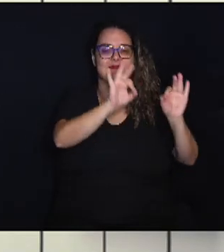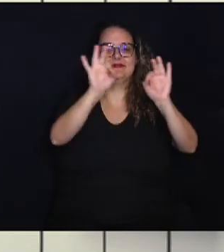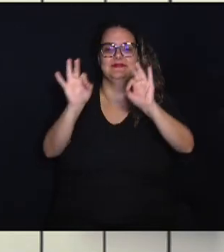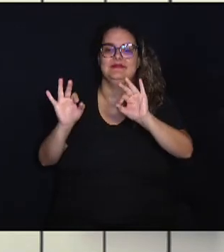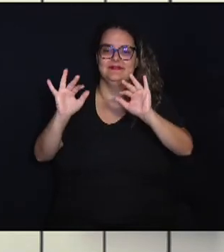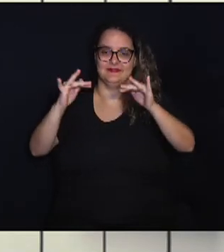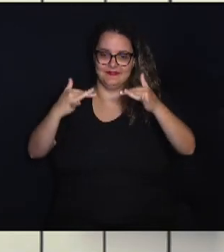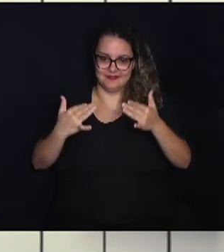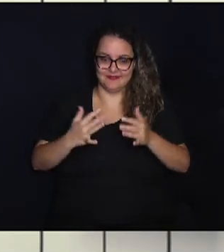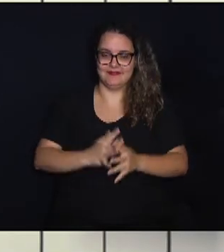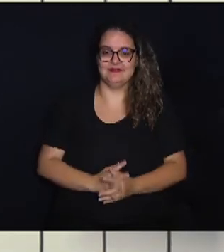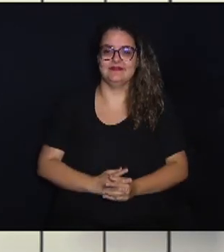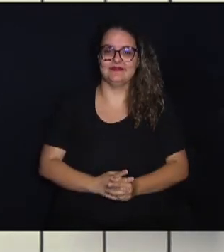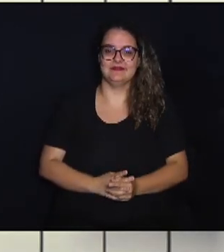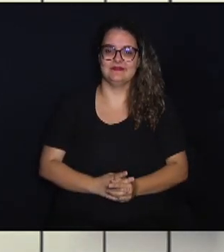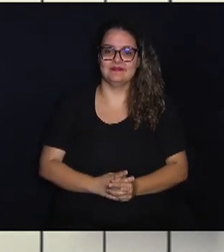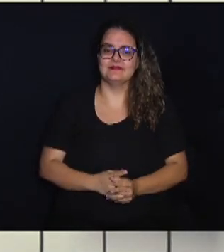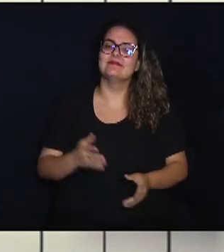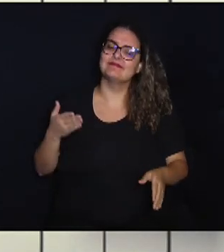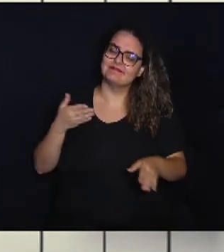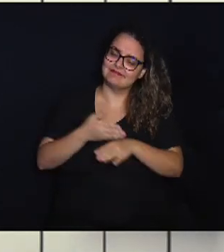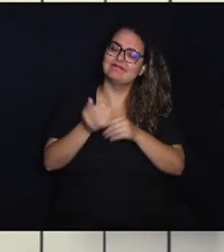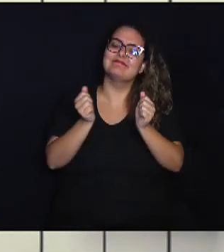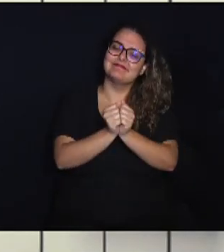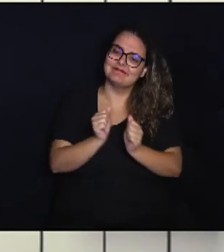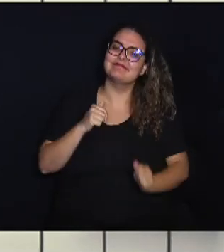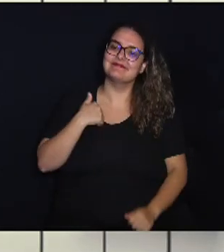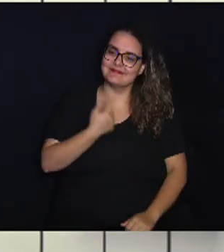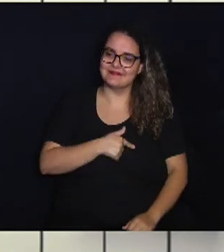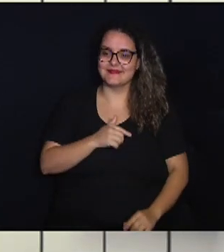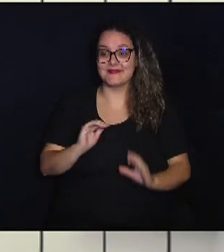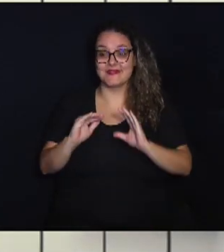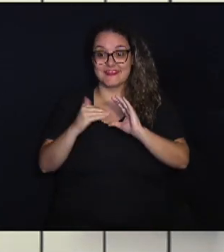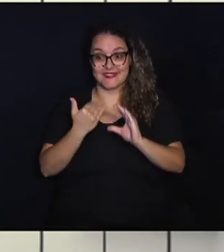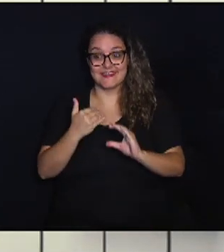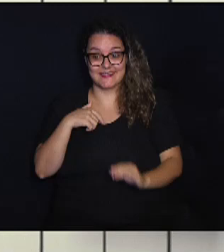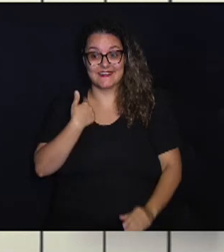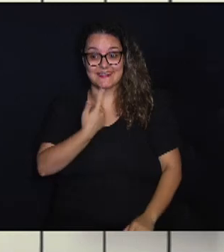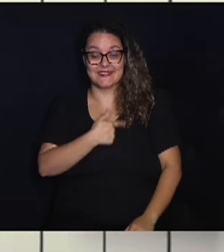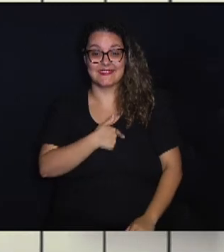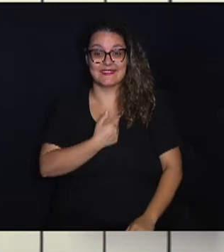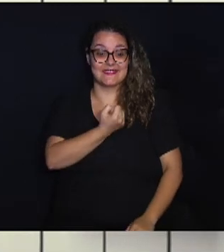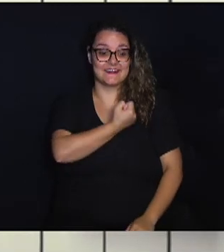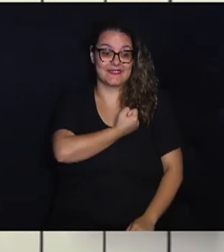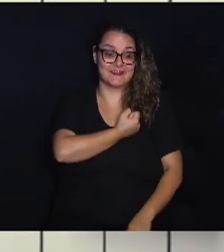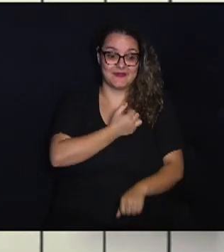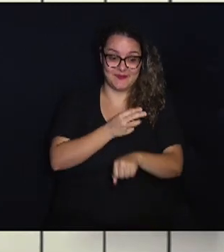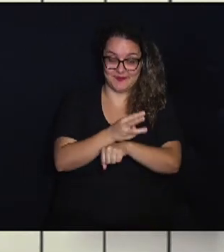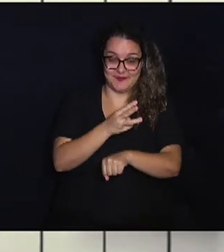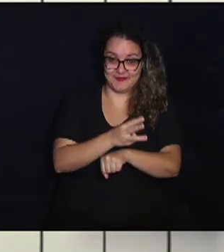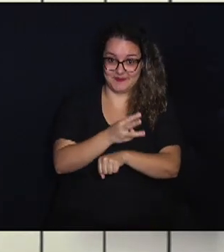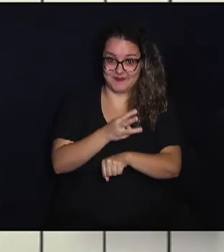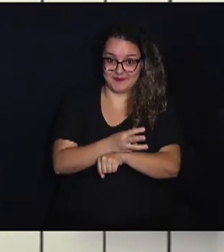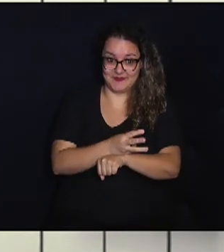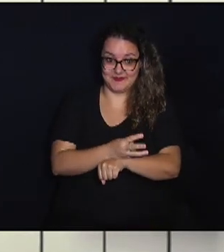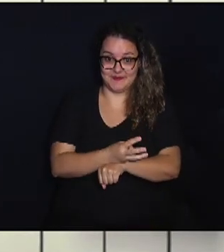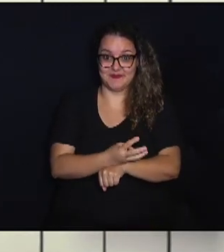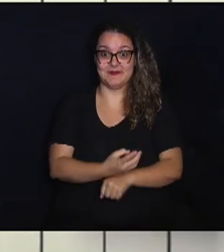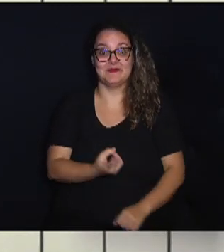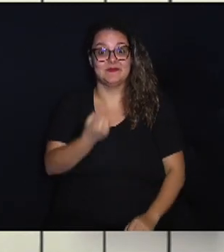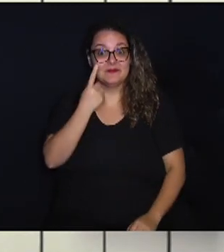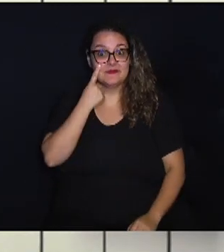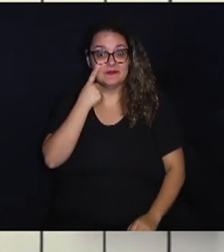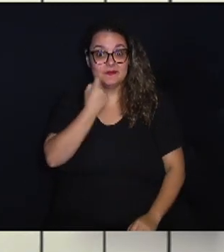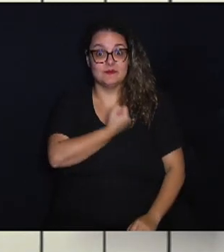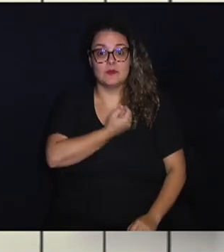companhia, pela sua audiência e participe, mande a sua mensagem pelo número do nosso WhatsApp. 19 é o